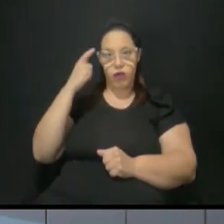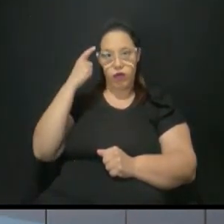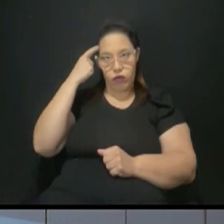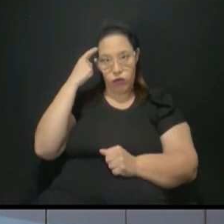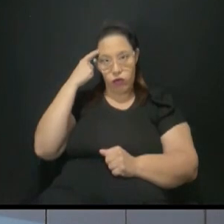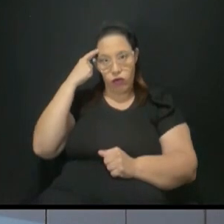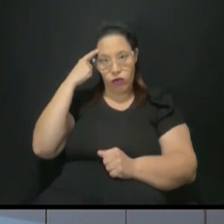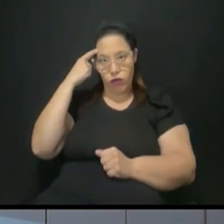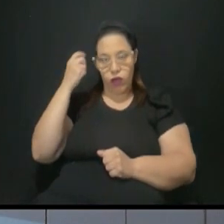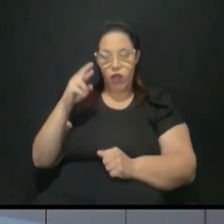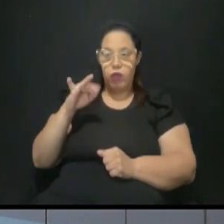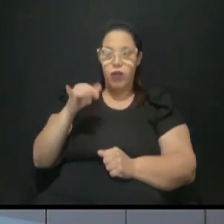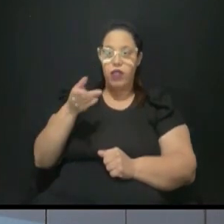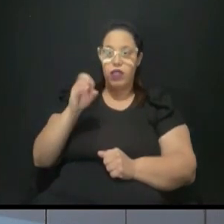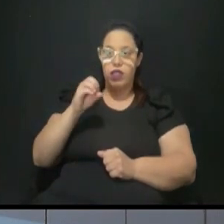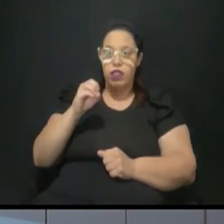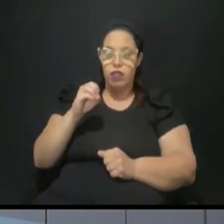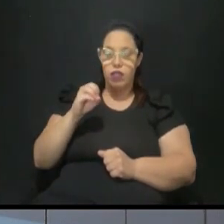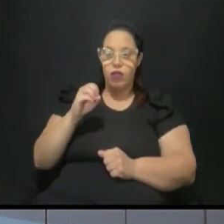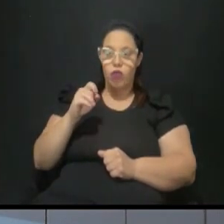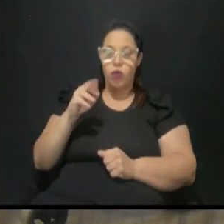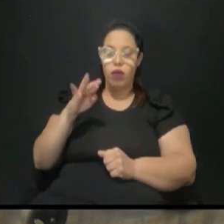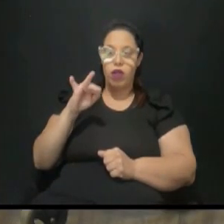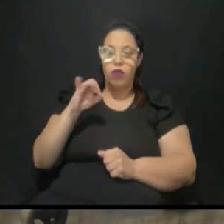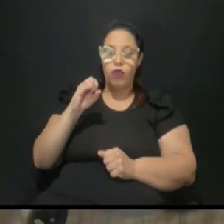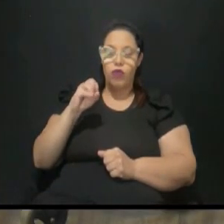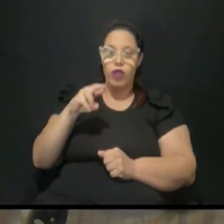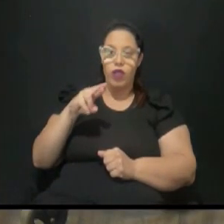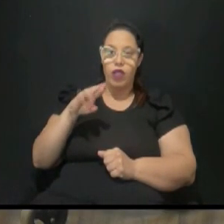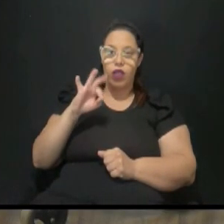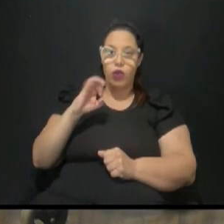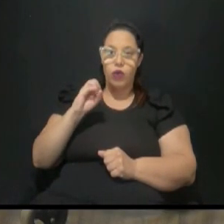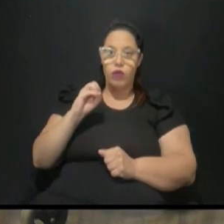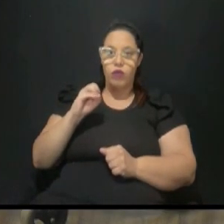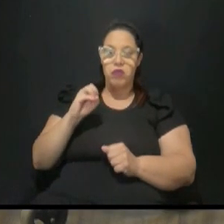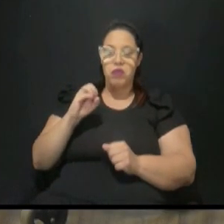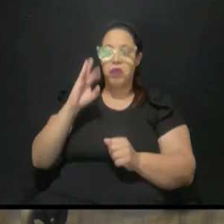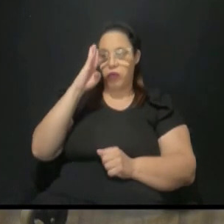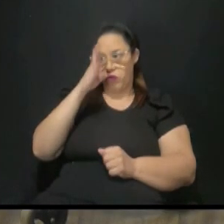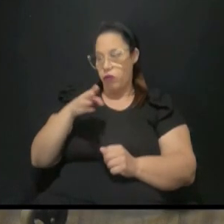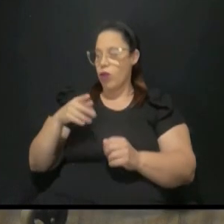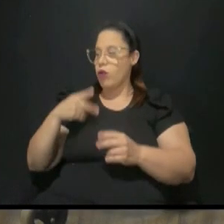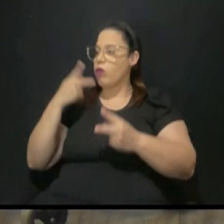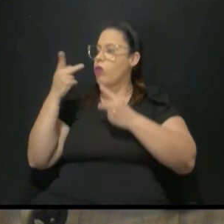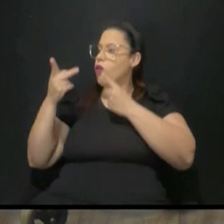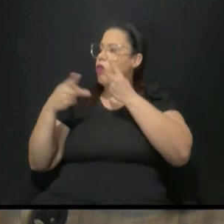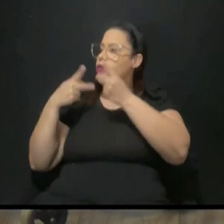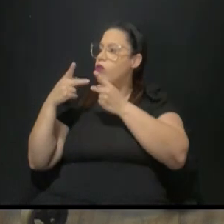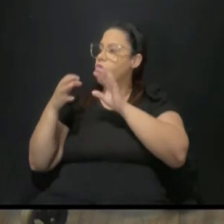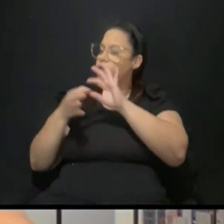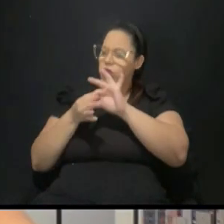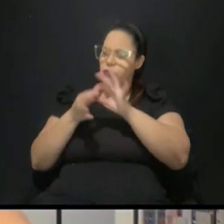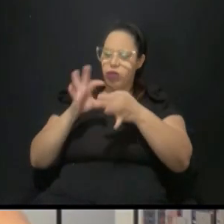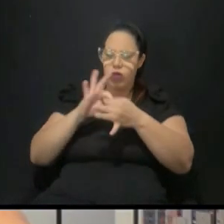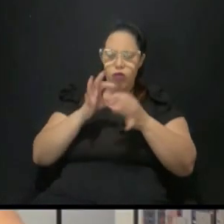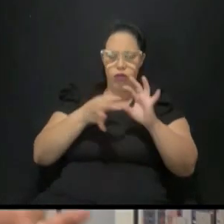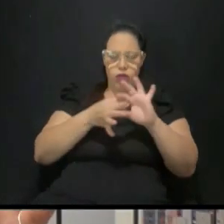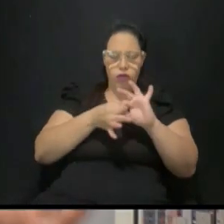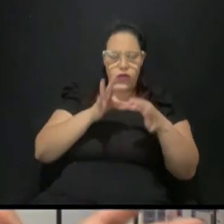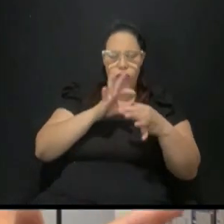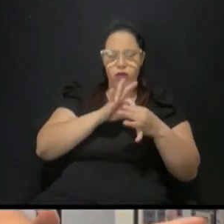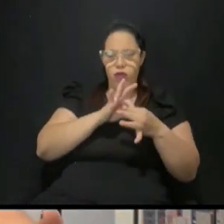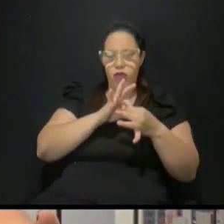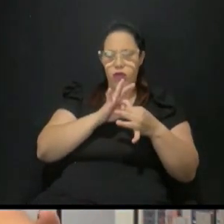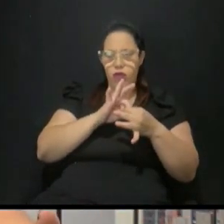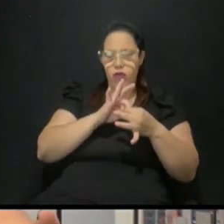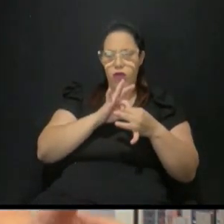democratização do benefício, isso é essencial. Muito se fala, por exemplo, nas Olimpíadas, da questão